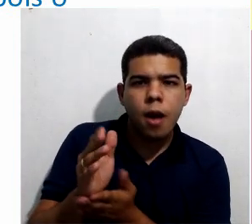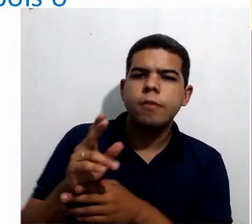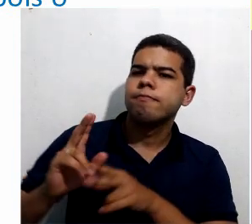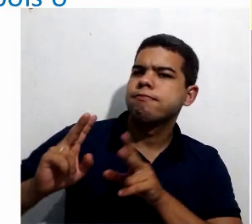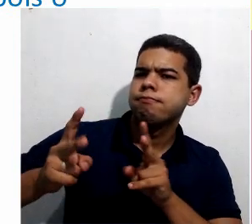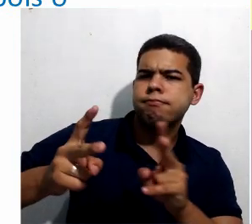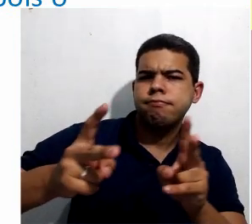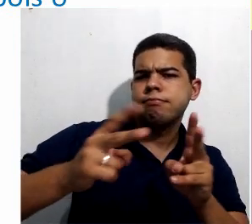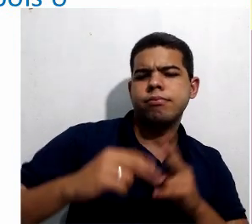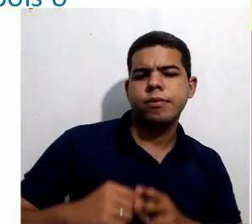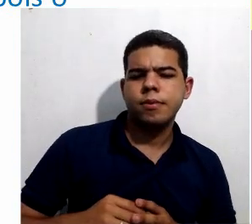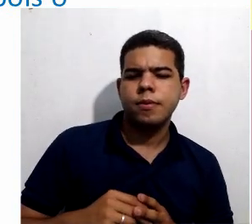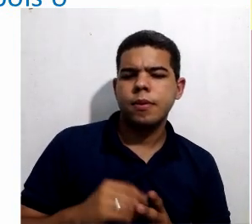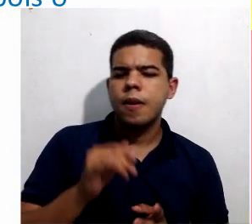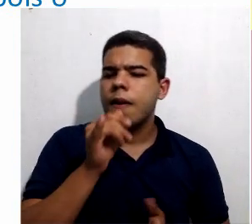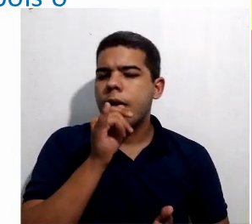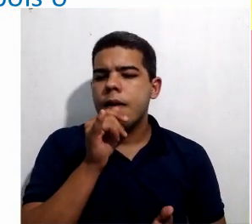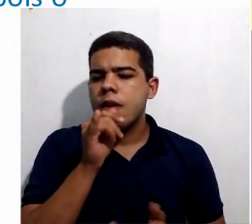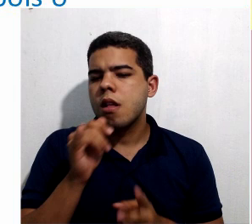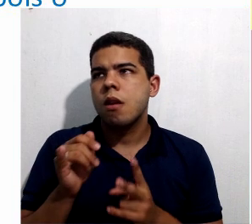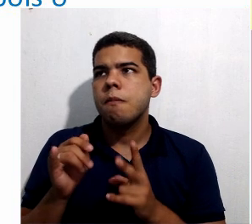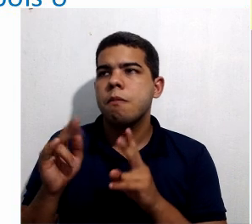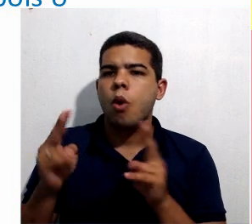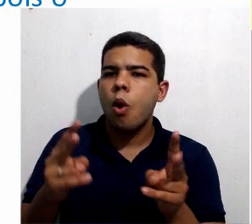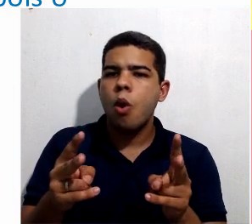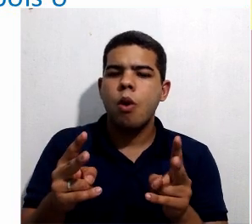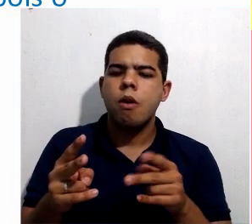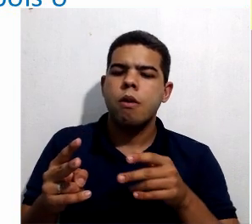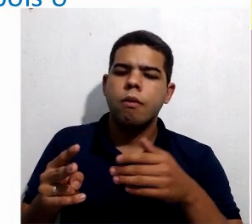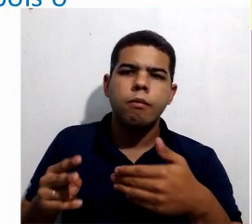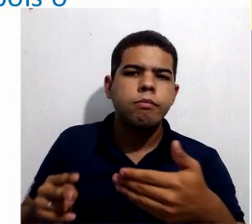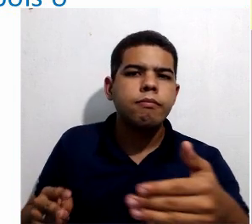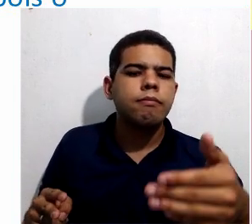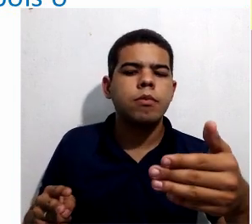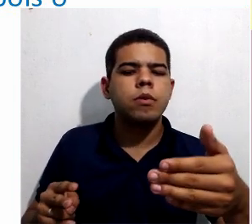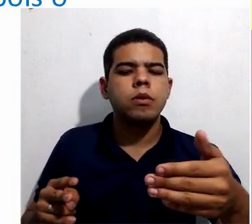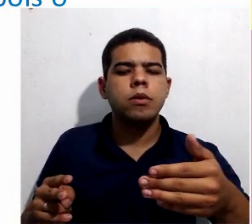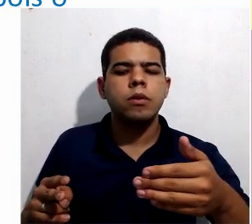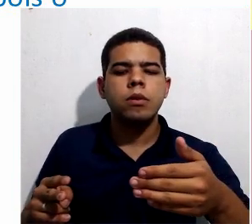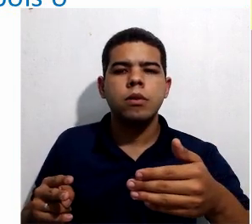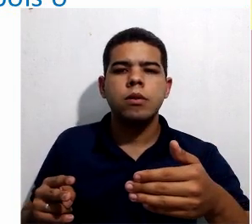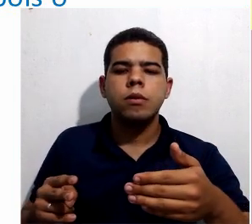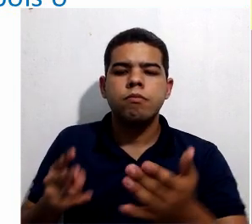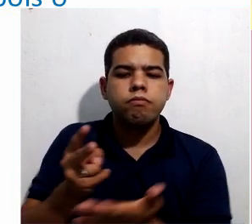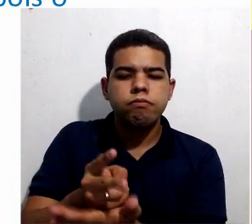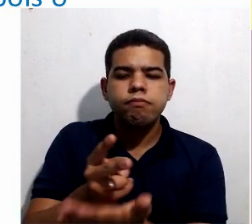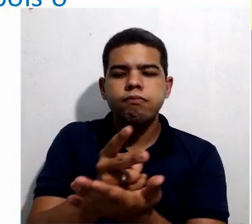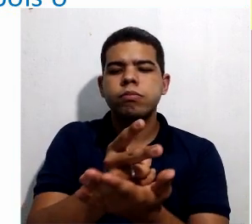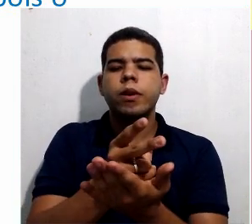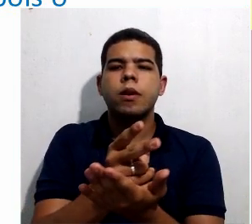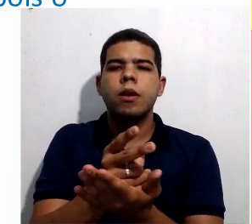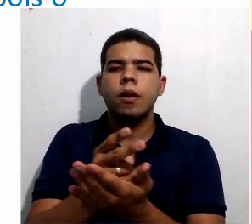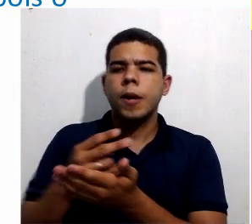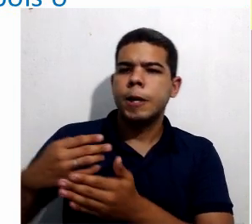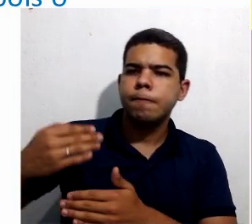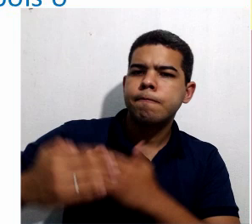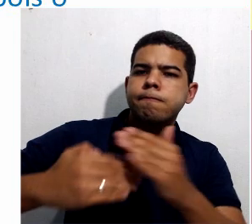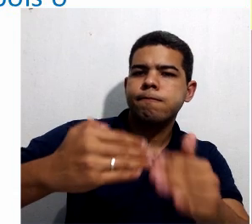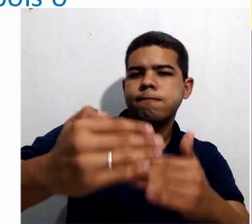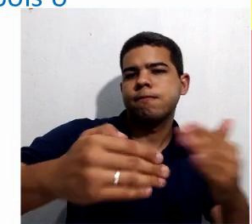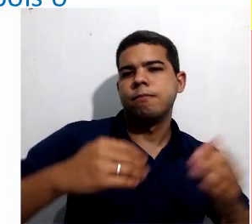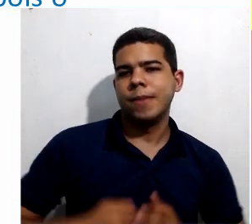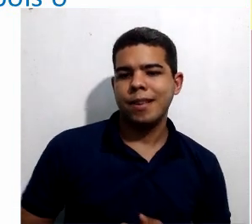Perfeito. Então temos palavras aqui sinônimas como continuação, segmento, continuidade e